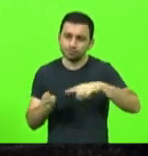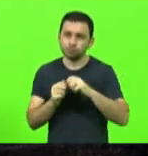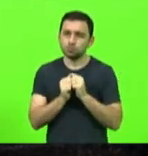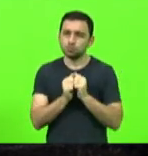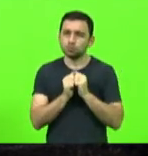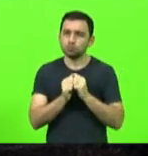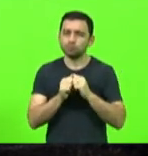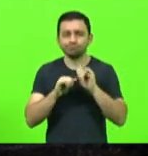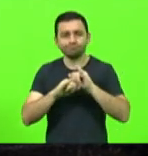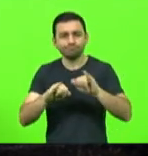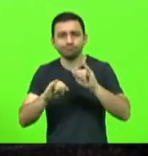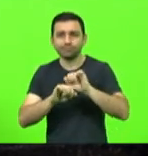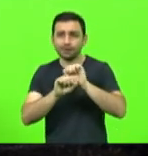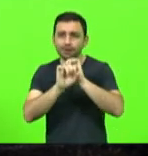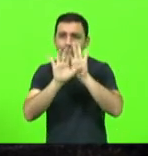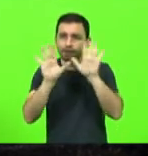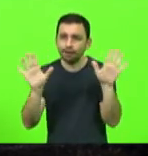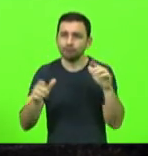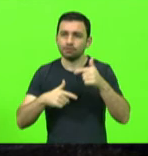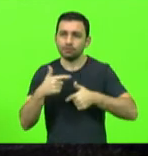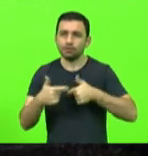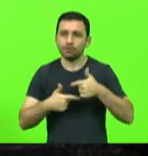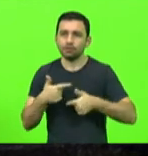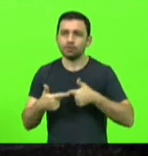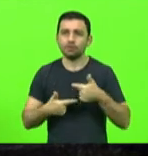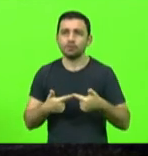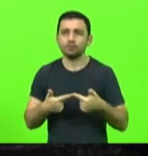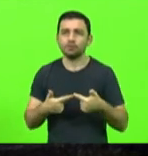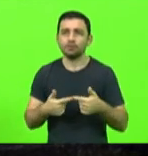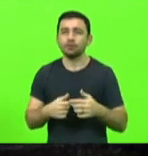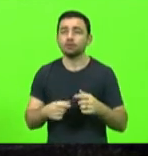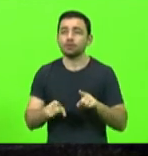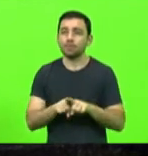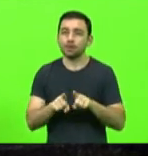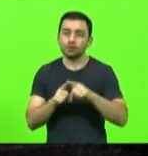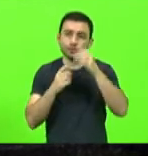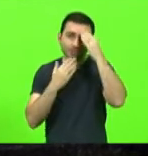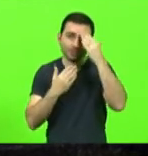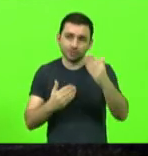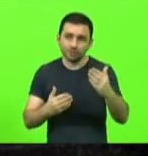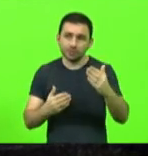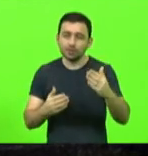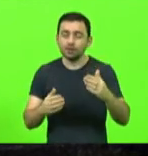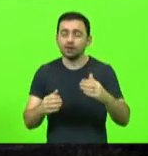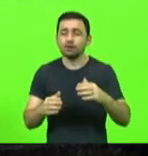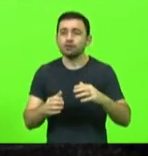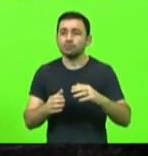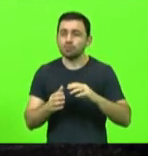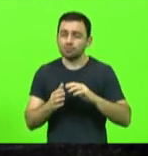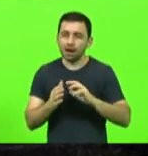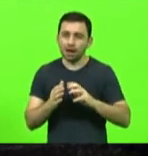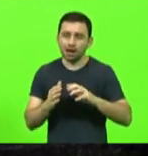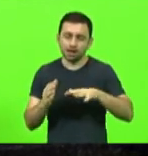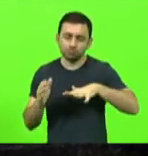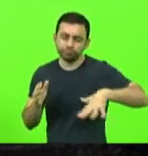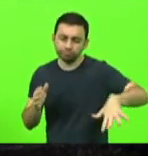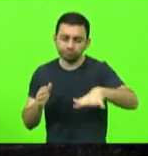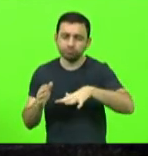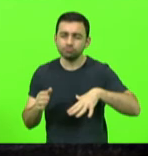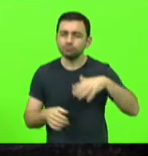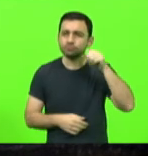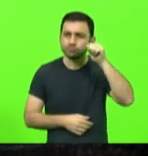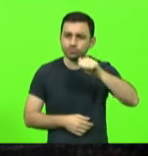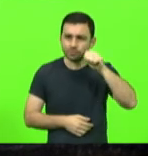esclarecer nossas atividades. Fica aqui nosso agradecimento à bancada feminina,